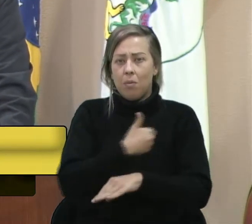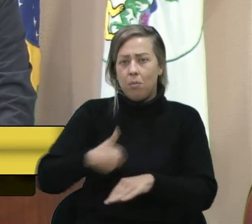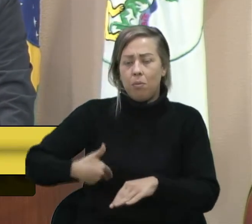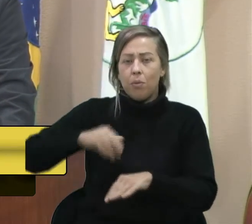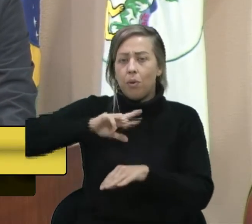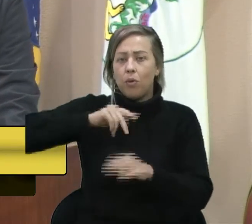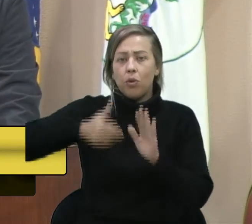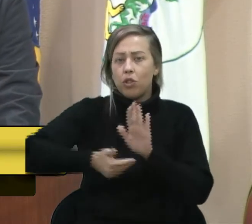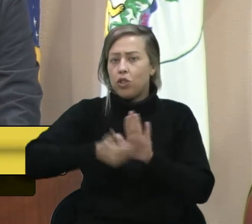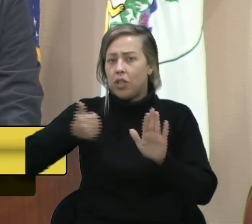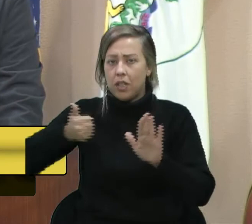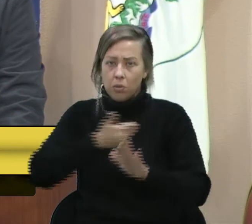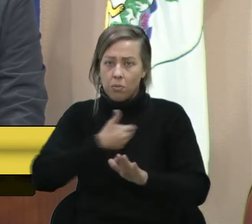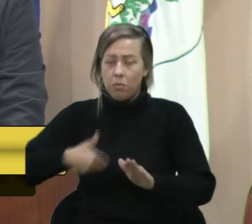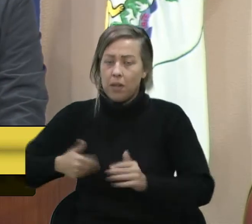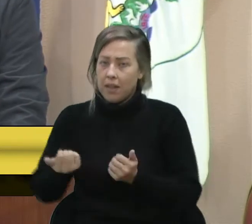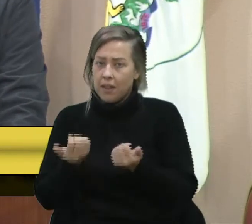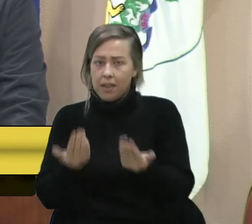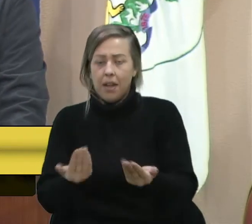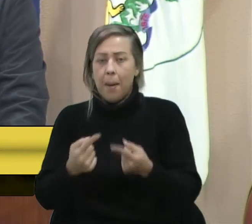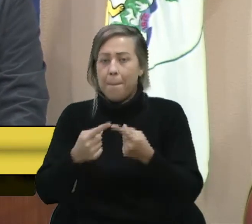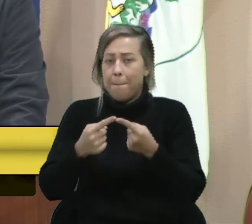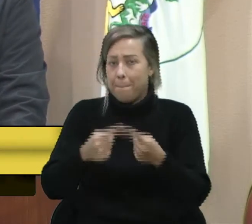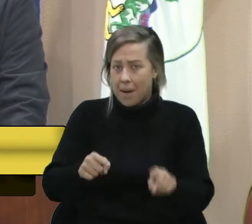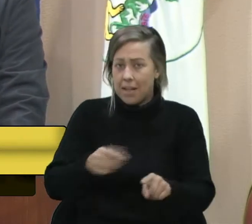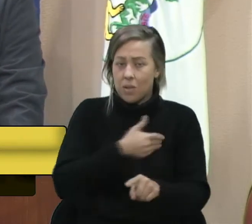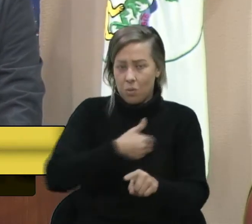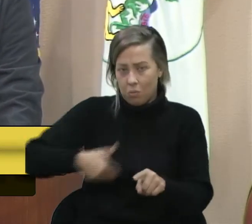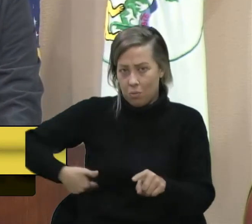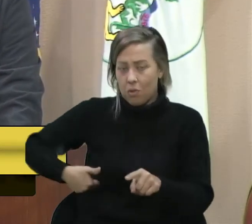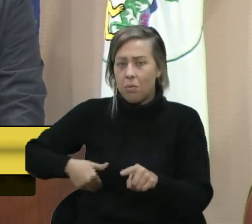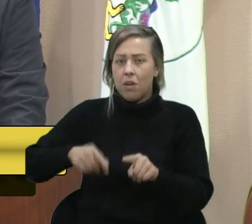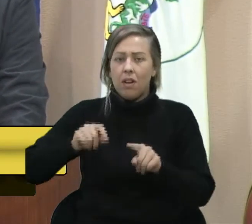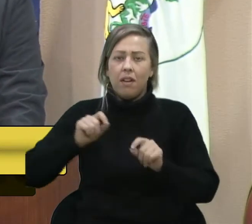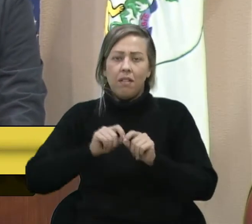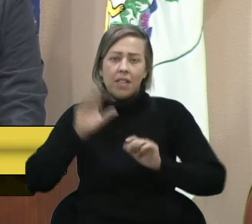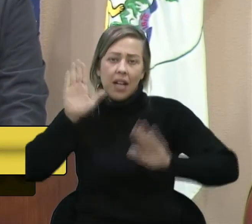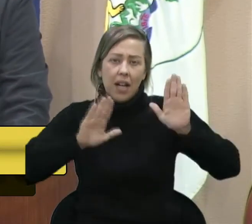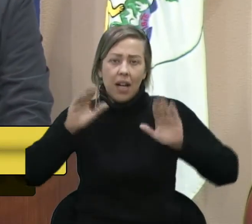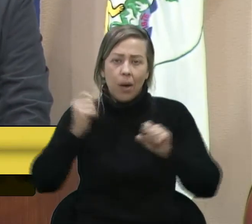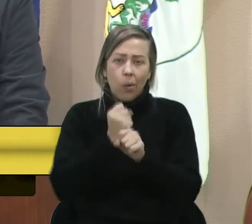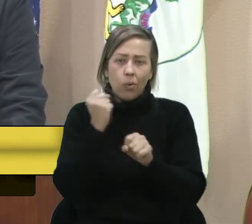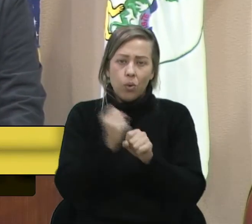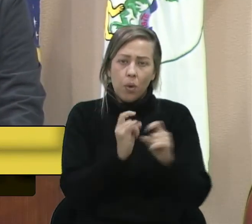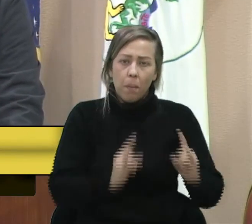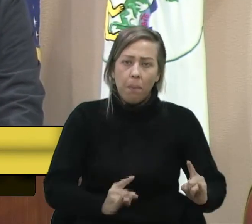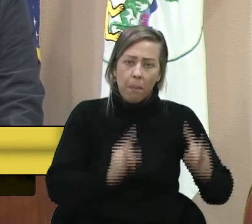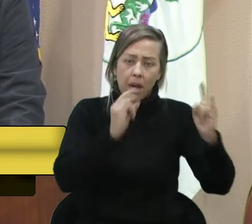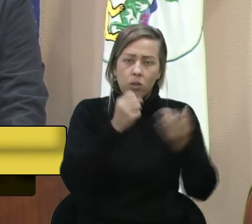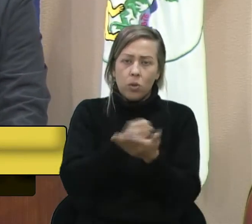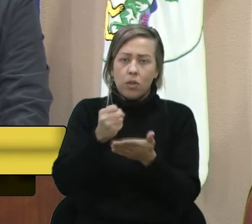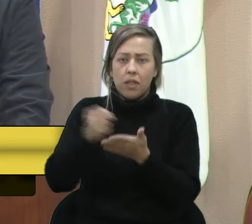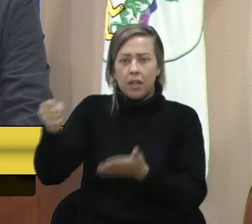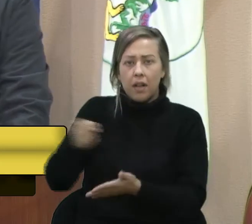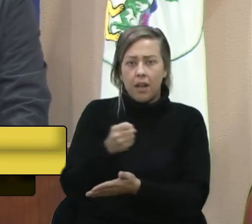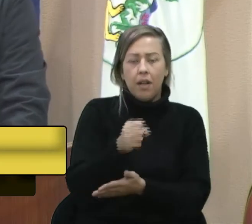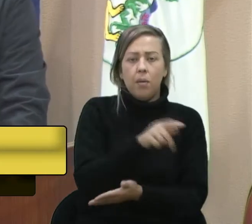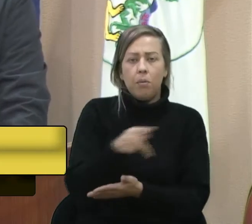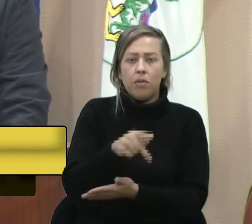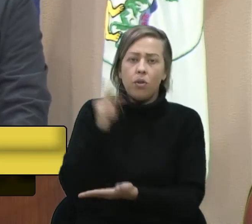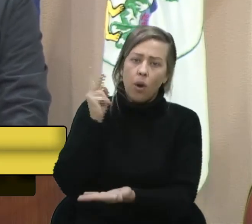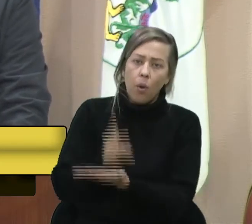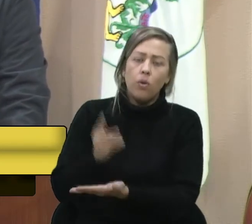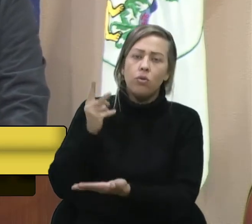tirando que o público ofereça. Só que, em vez do público fazer licitação, construir creche, contratar professor, ele vai